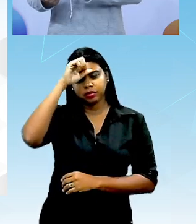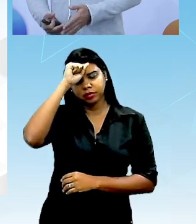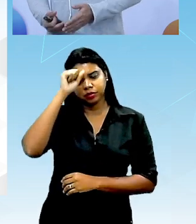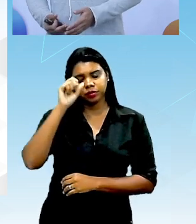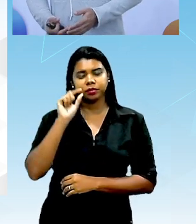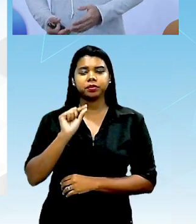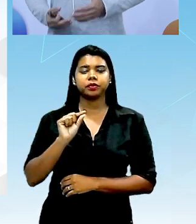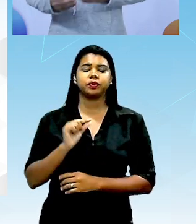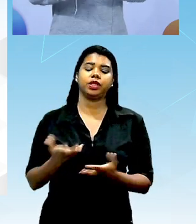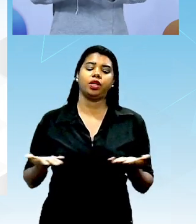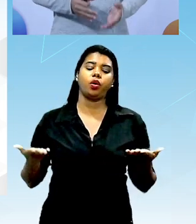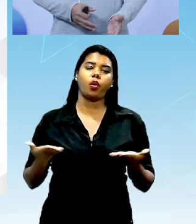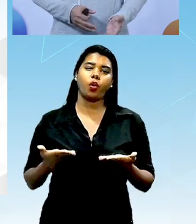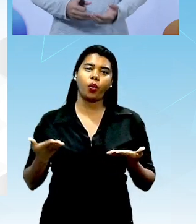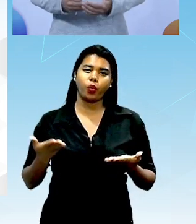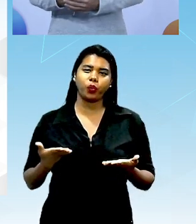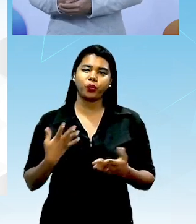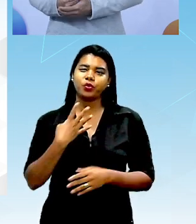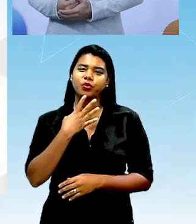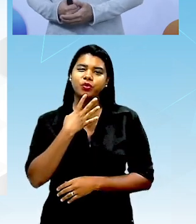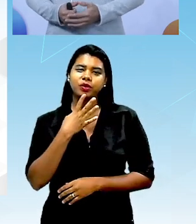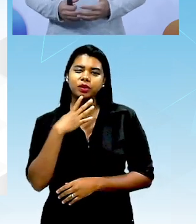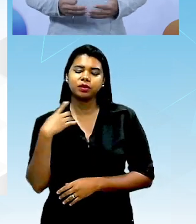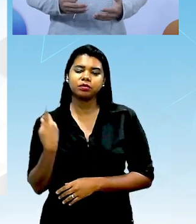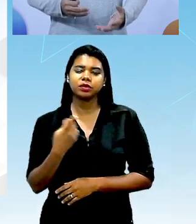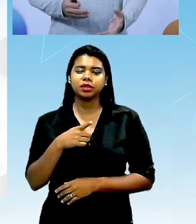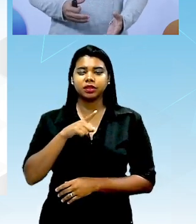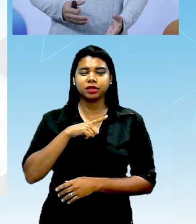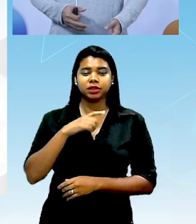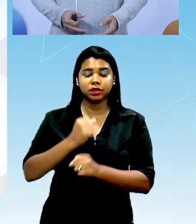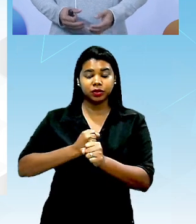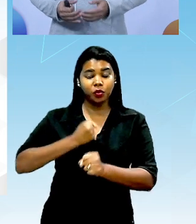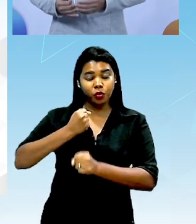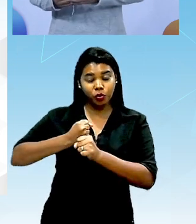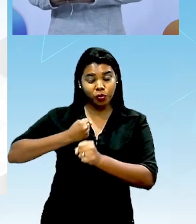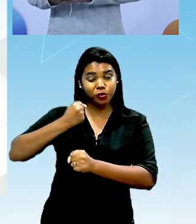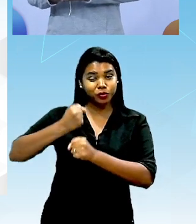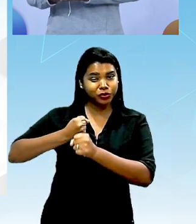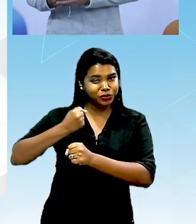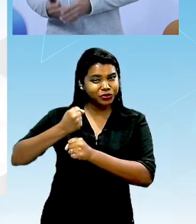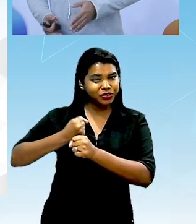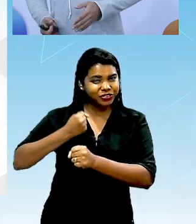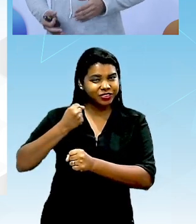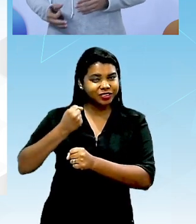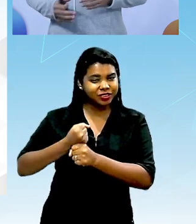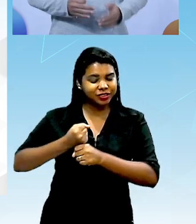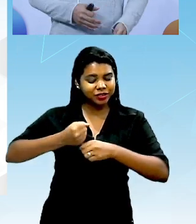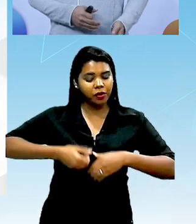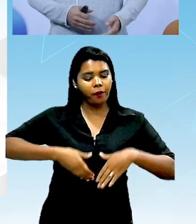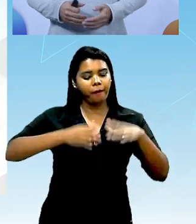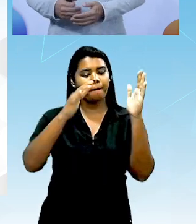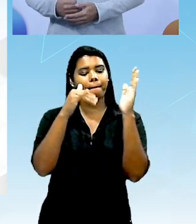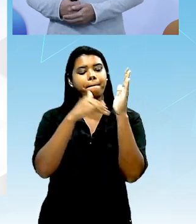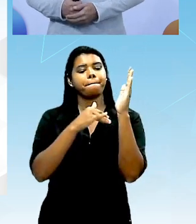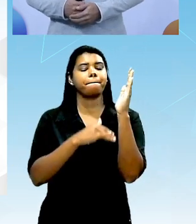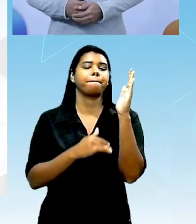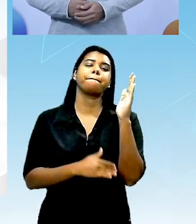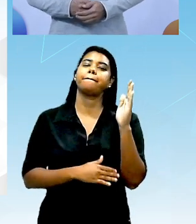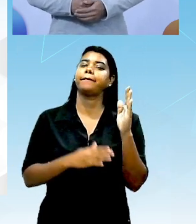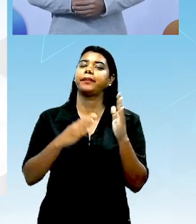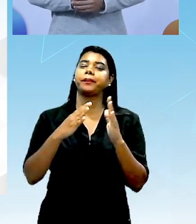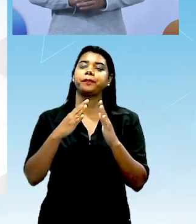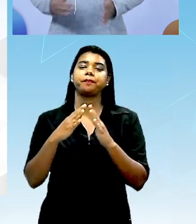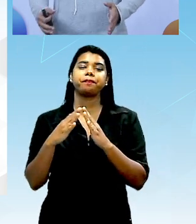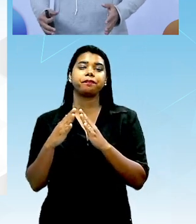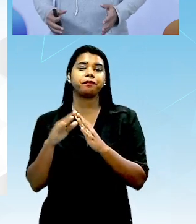porque hoje os conhecimentos que nós temos de construções para prédios, casas,